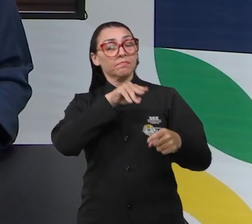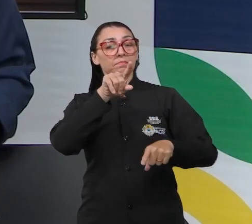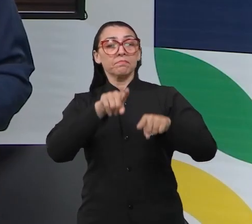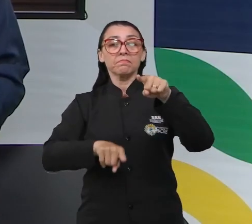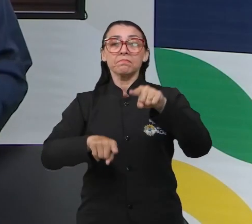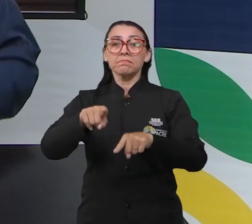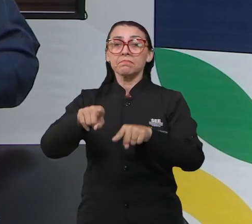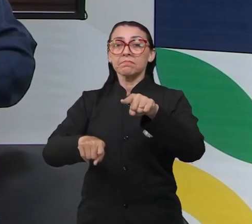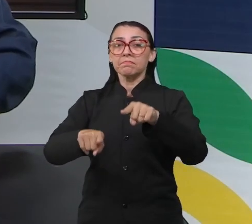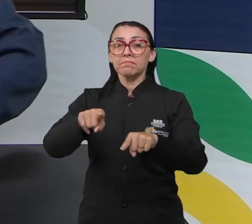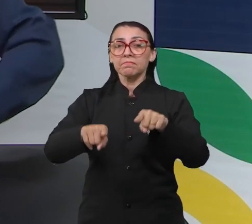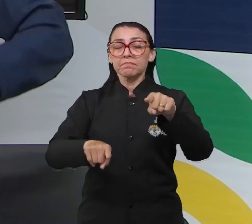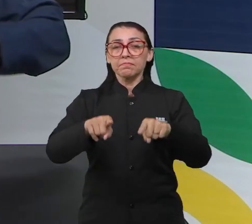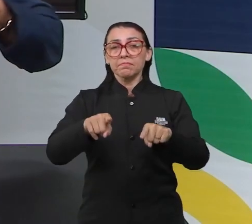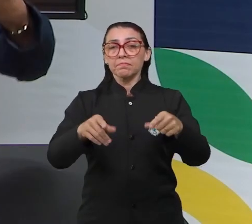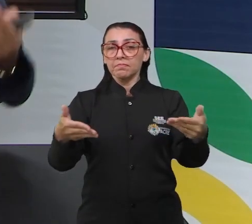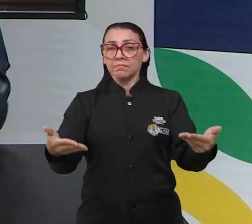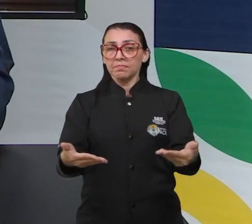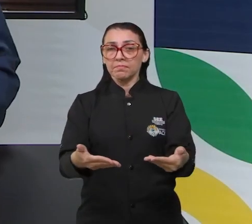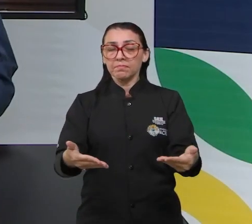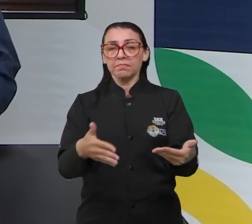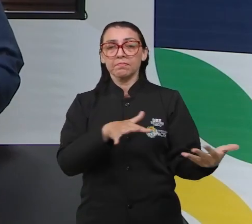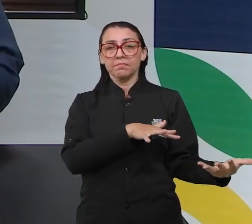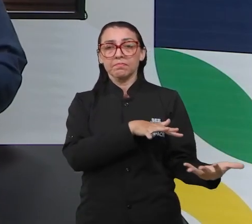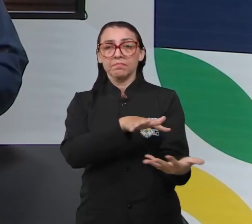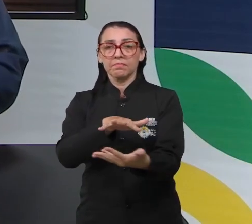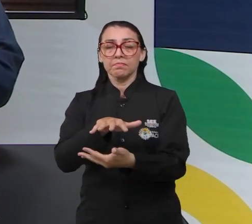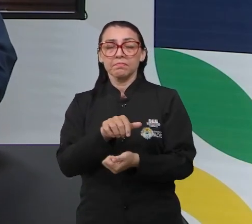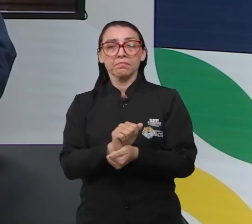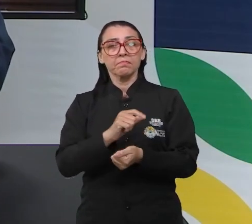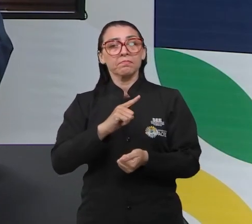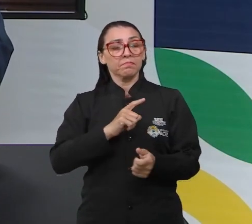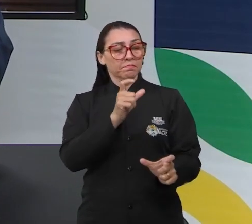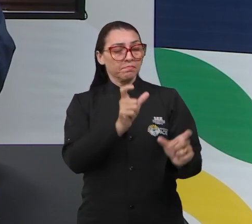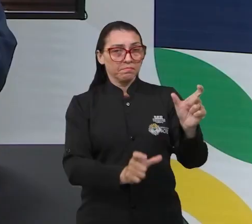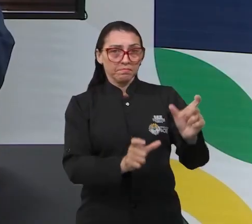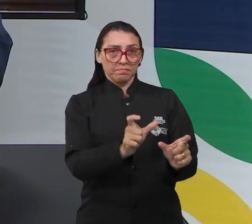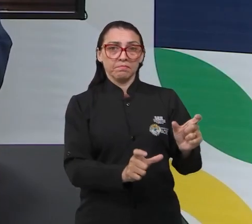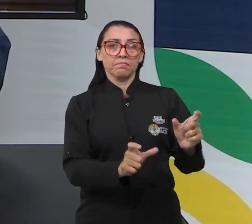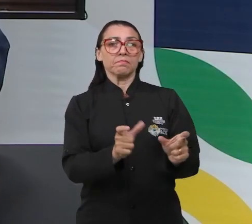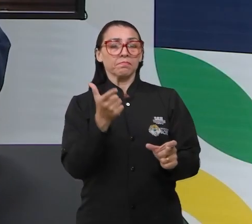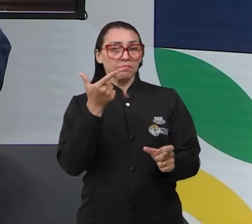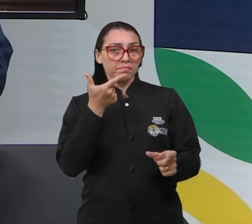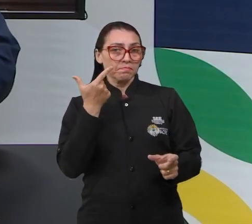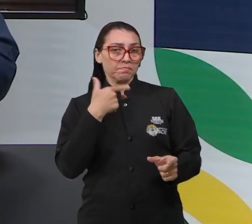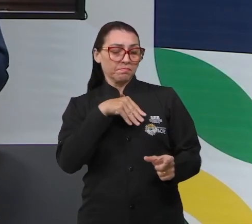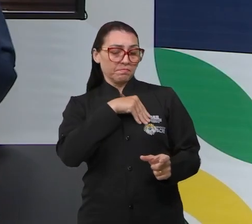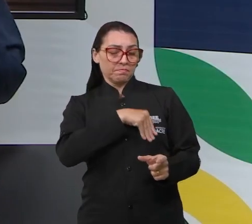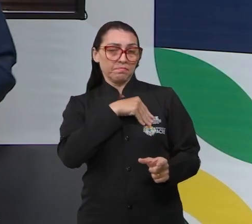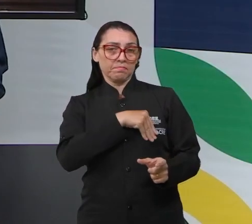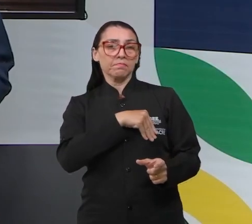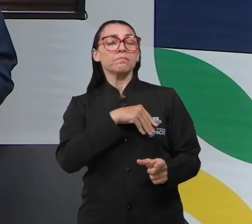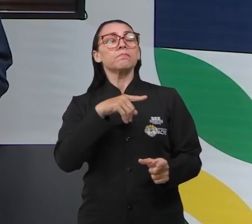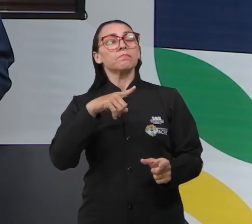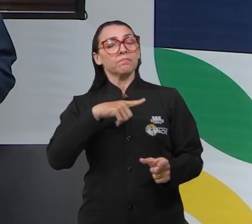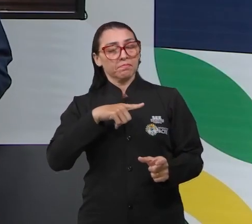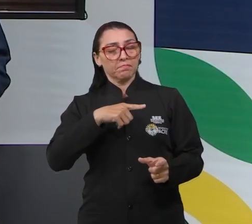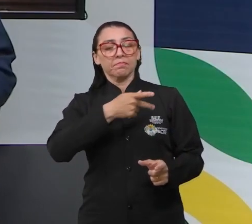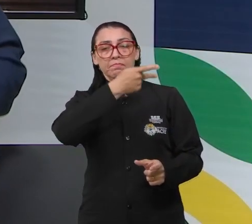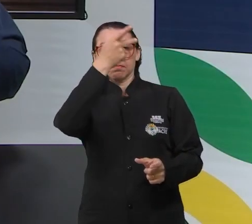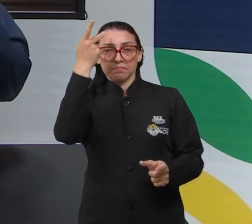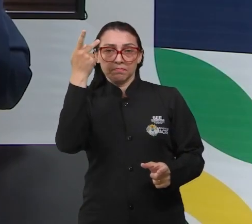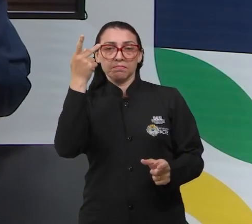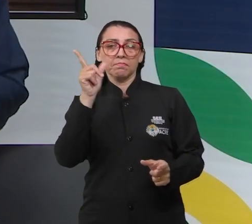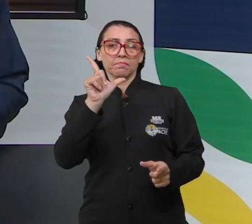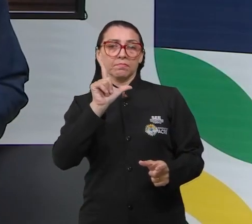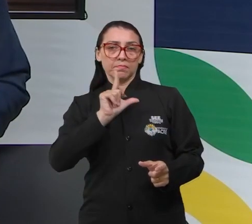muito. Então, hoje no mundo existem pessoas que ganham muito e existem pessoas que